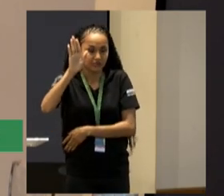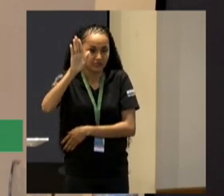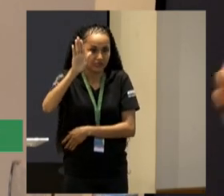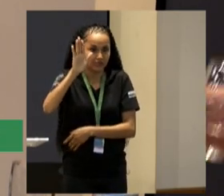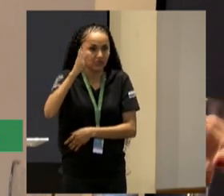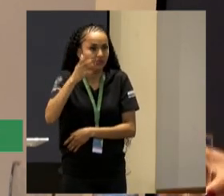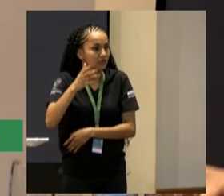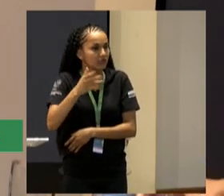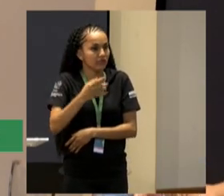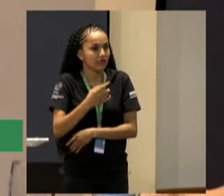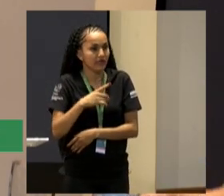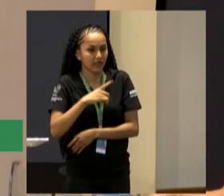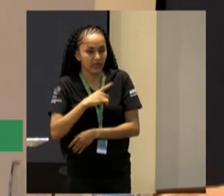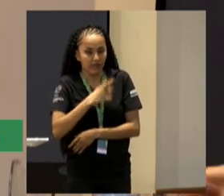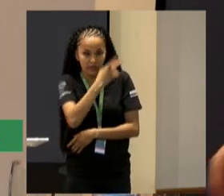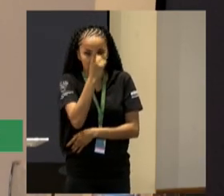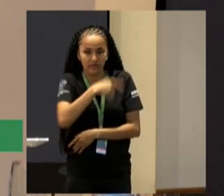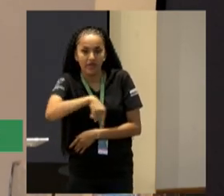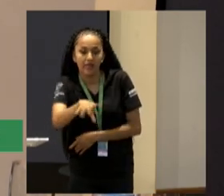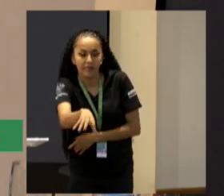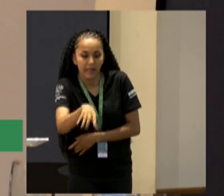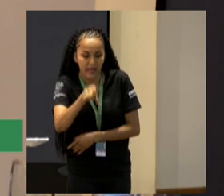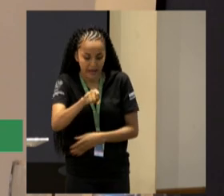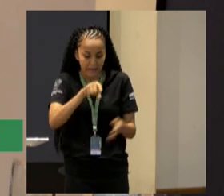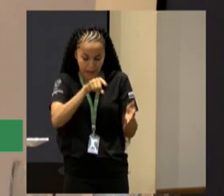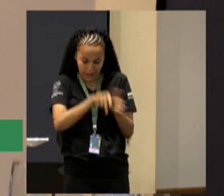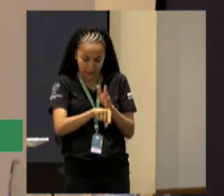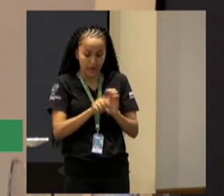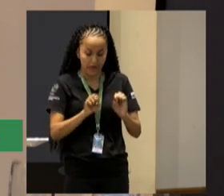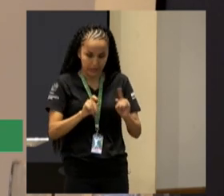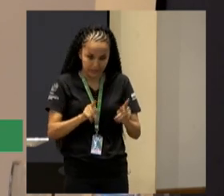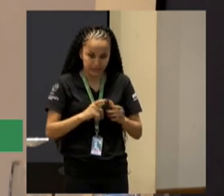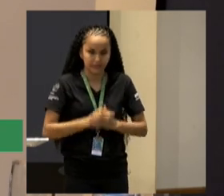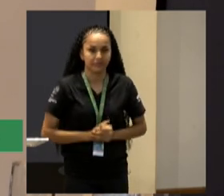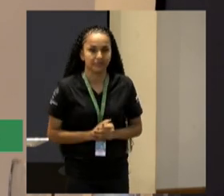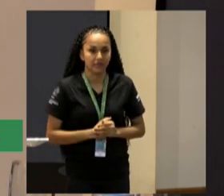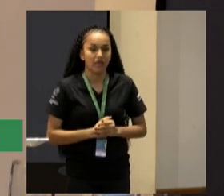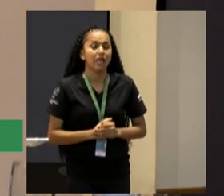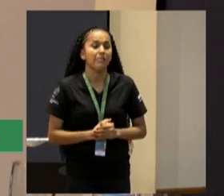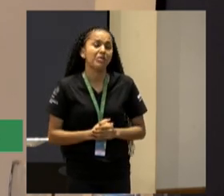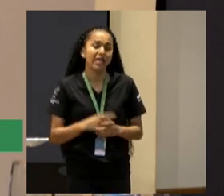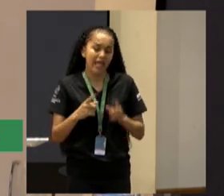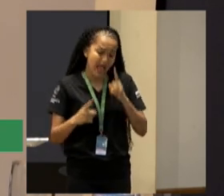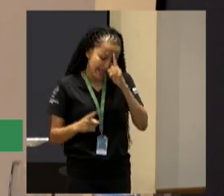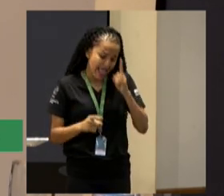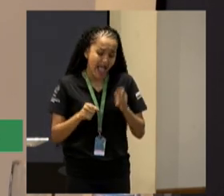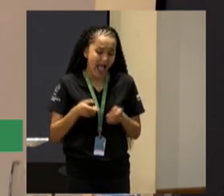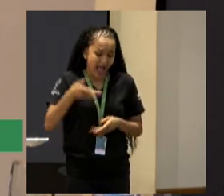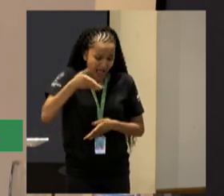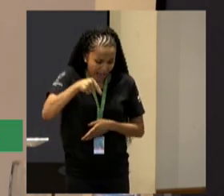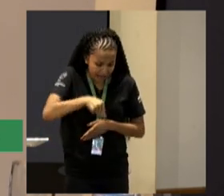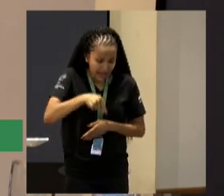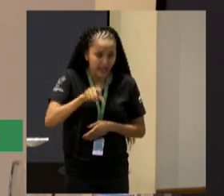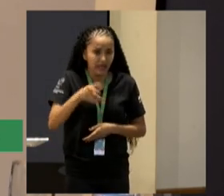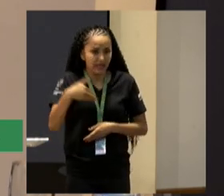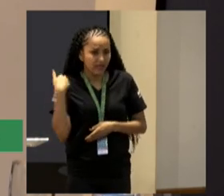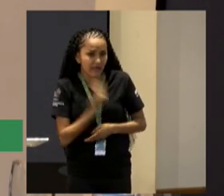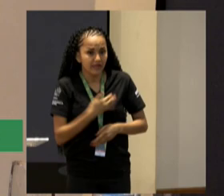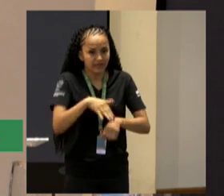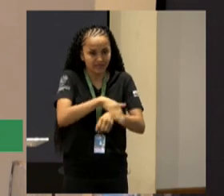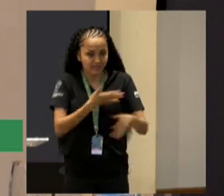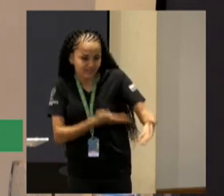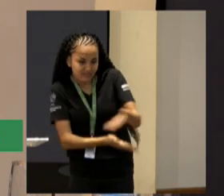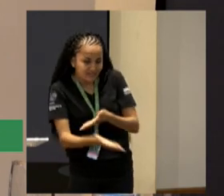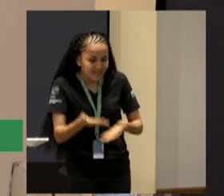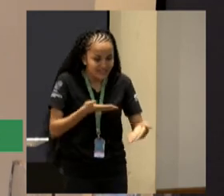que alguém vai até vocês para que isso possa ser feito. Porque a ideia é que, de fato, a gente converse. Eu só vou tentar